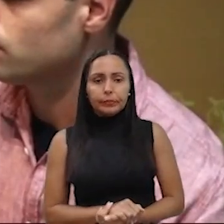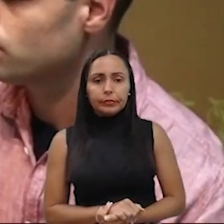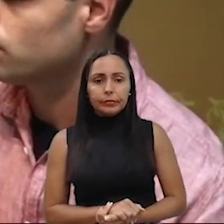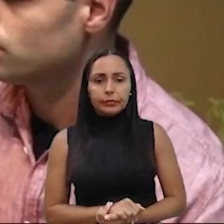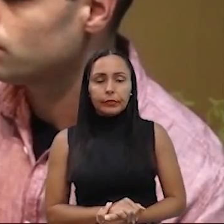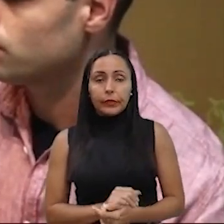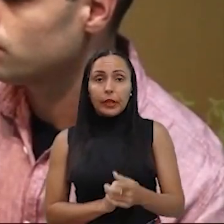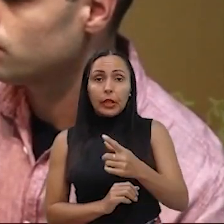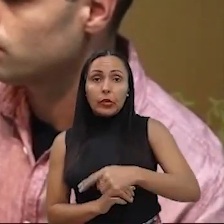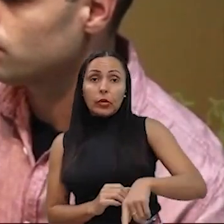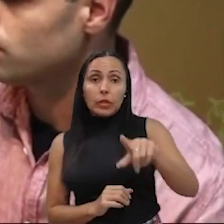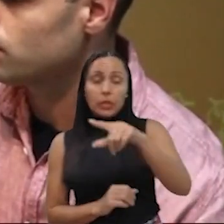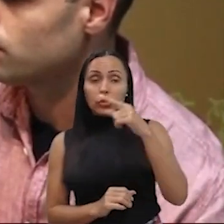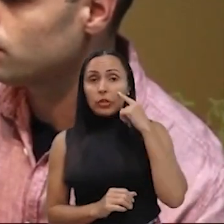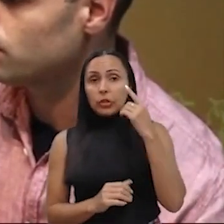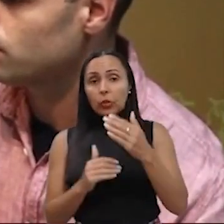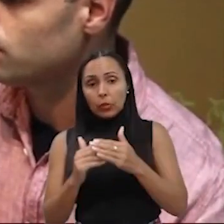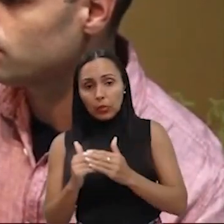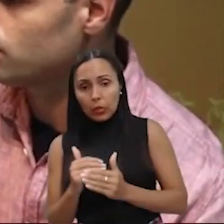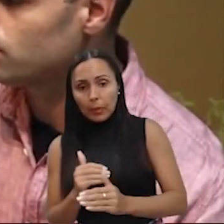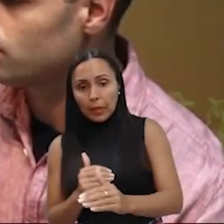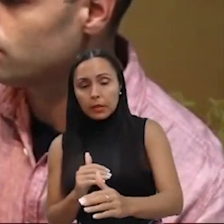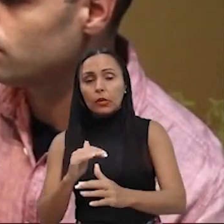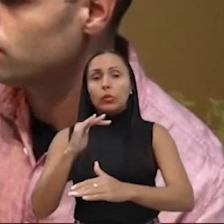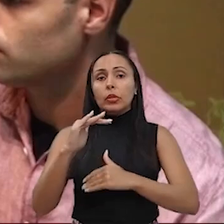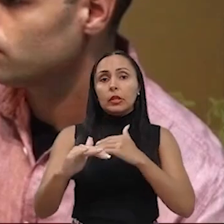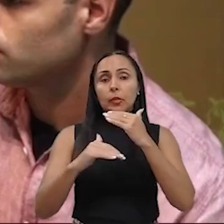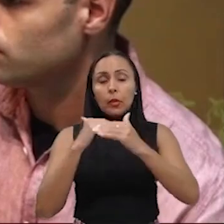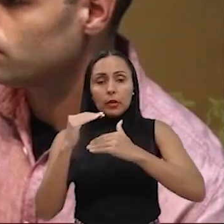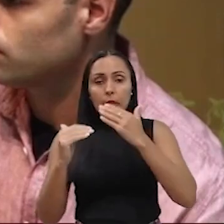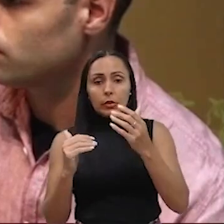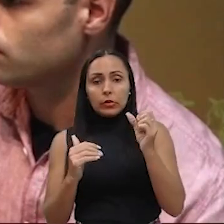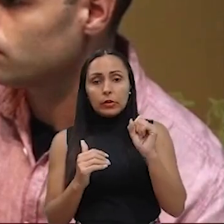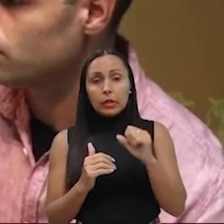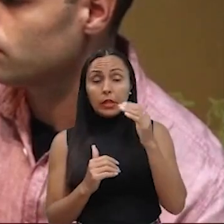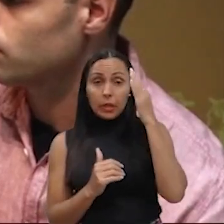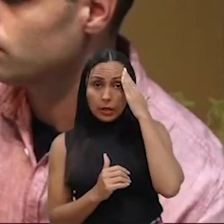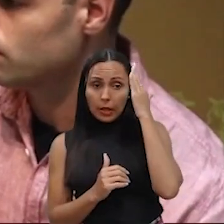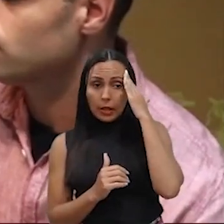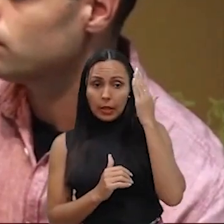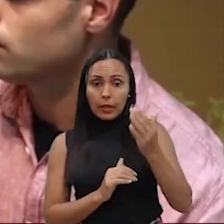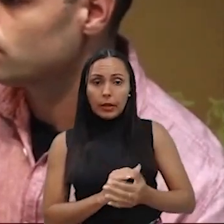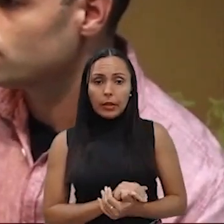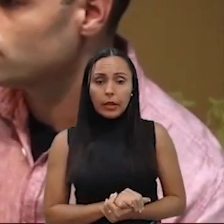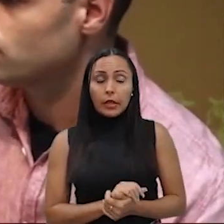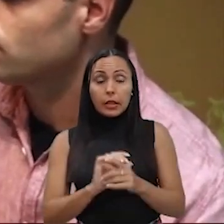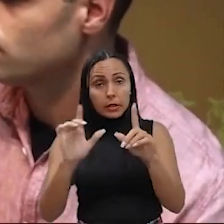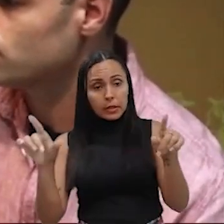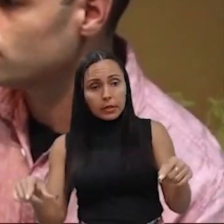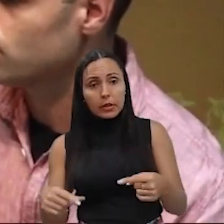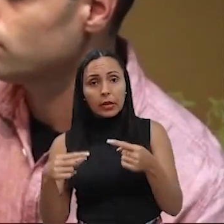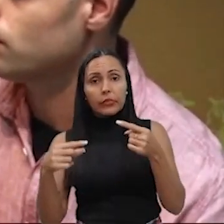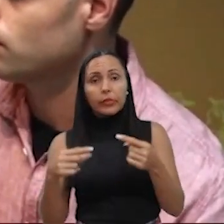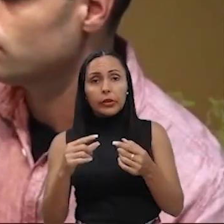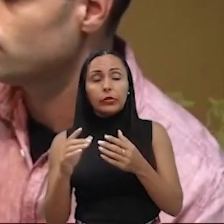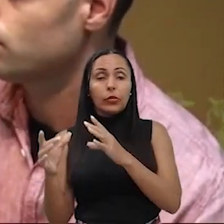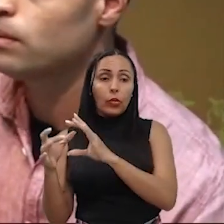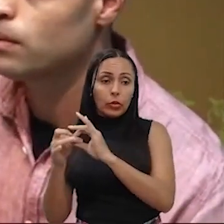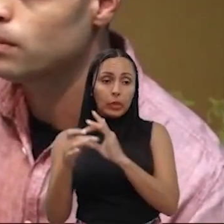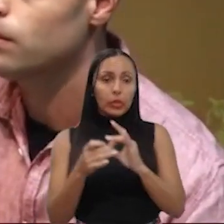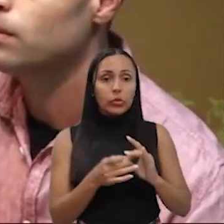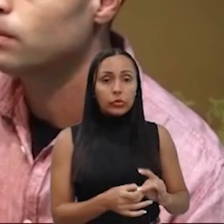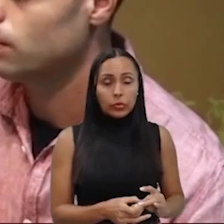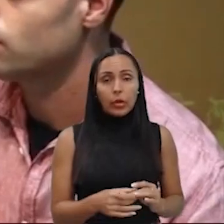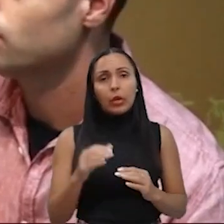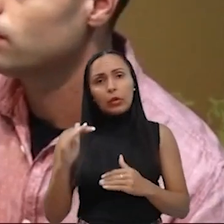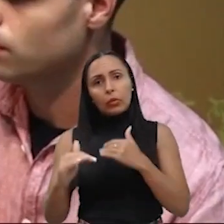que estão começando, né, nesse processo de formação, entendam e se desafiem nesse contexto a construir,